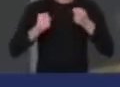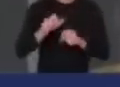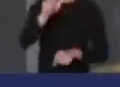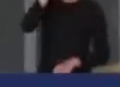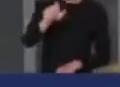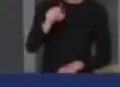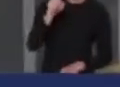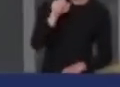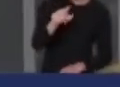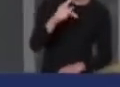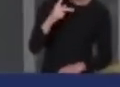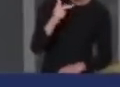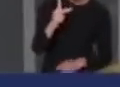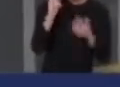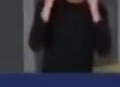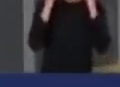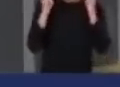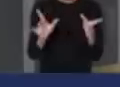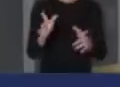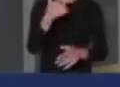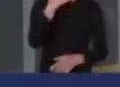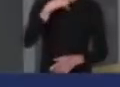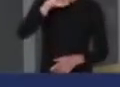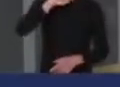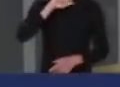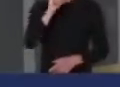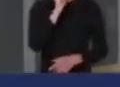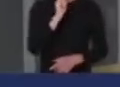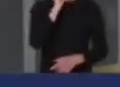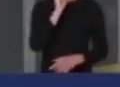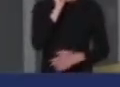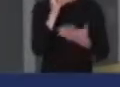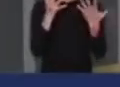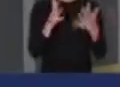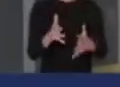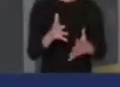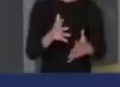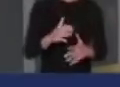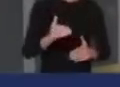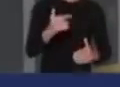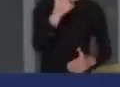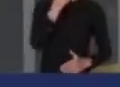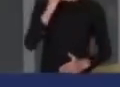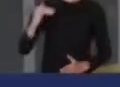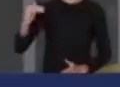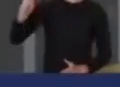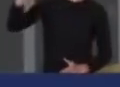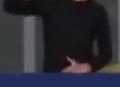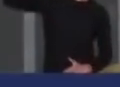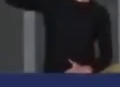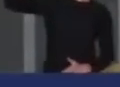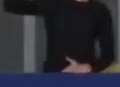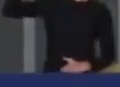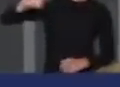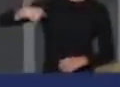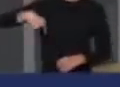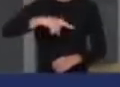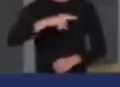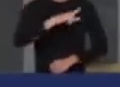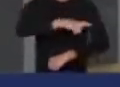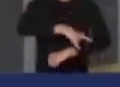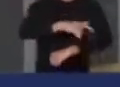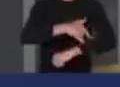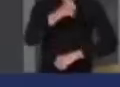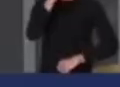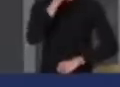voto. Bom dia, Júnior. Bom dia, ouvintes. A ideia é exatamente a mesma. A fala defendendo o capitão Ustra, as falas defendendo